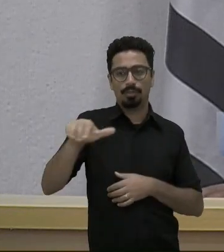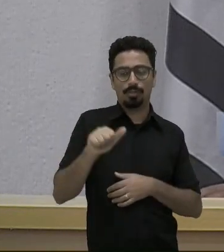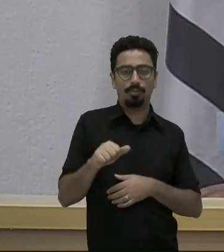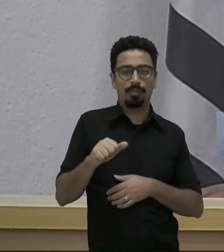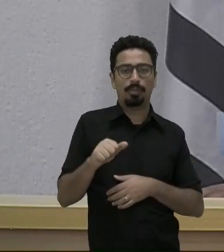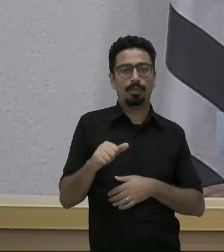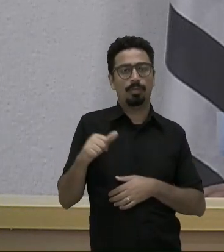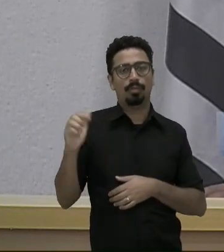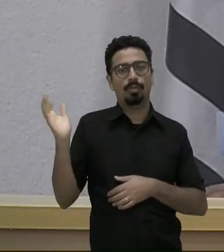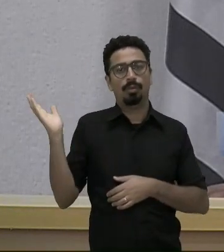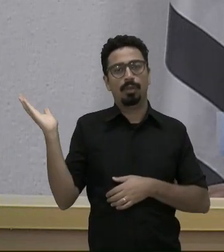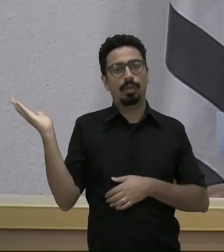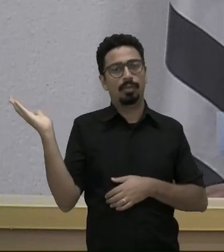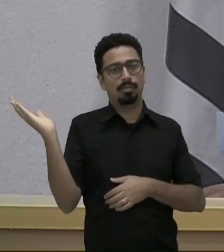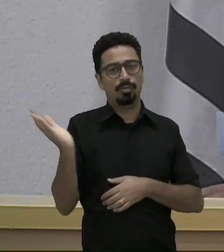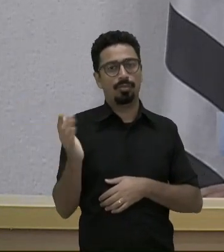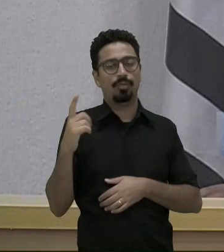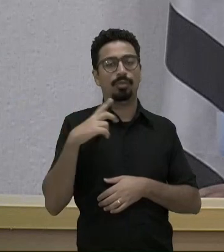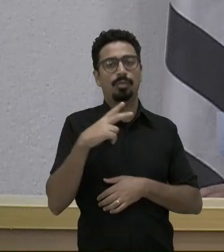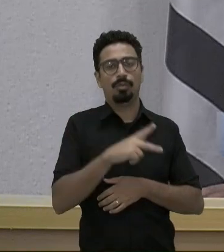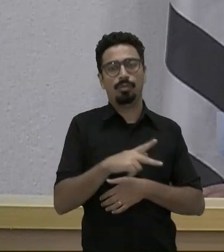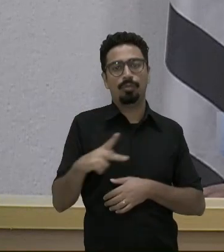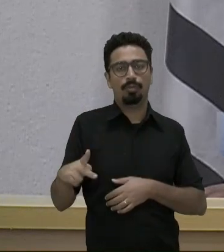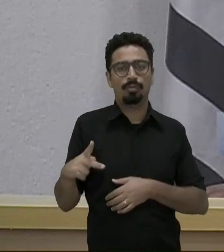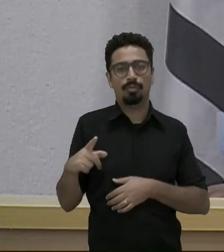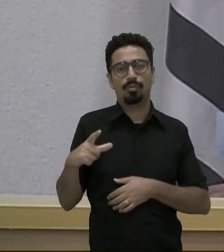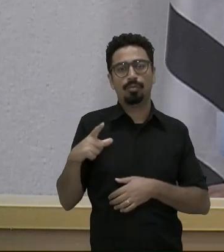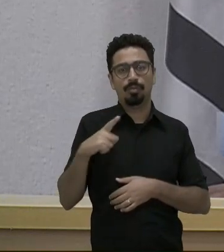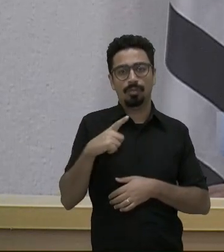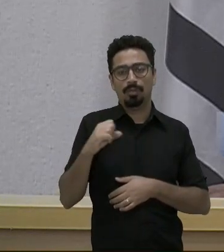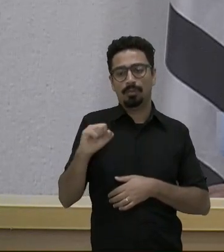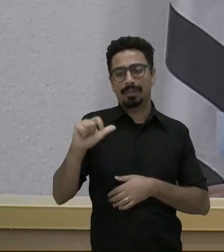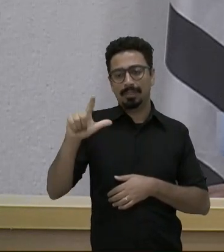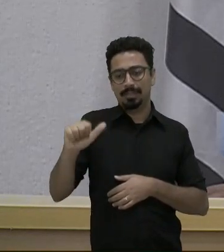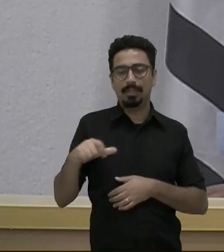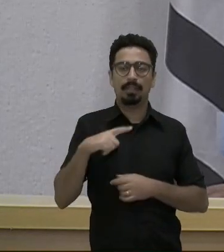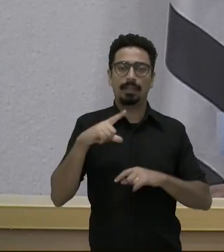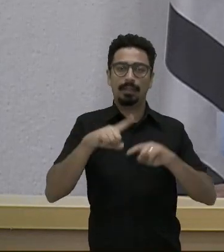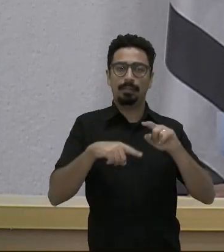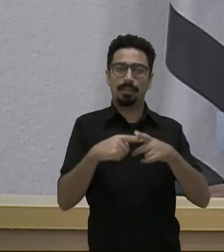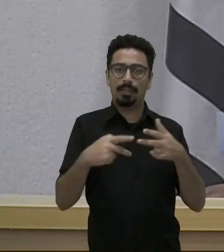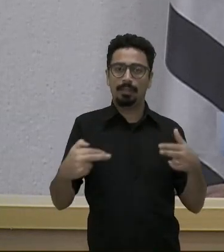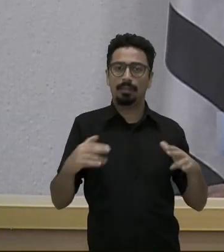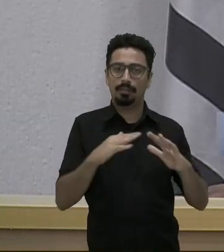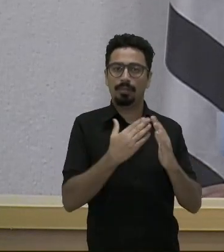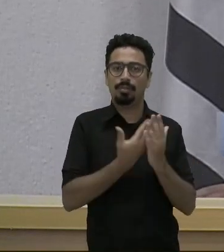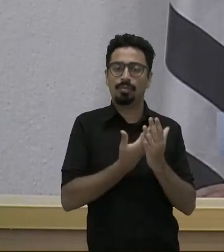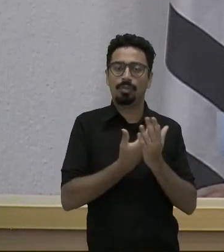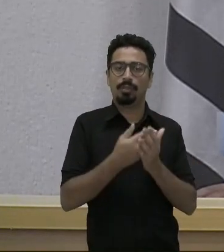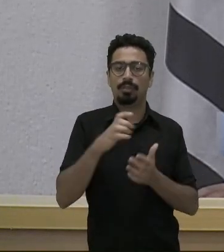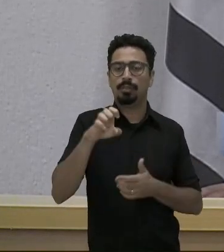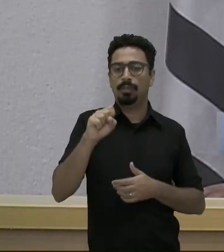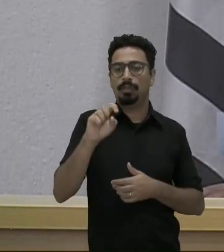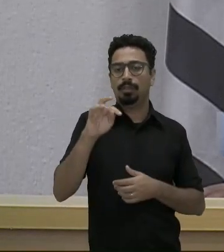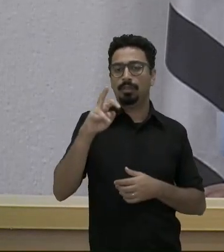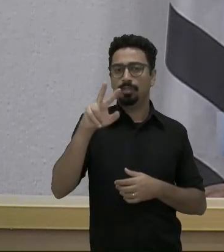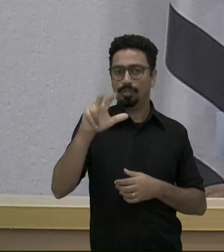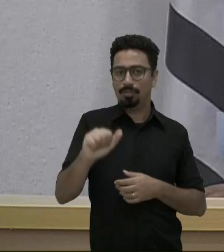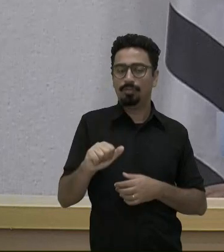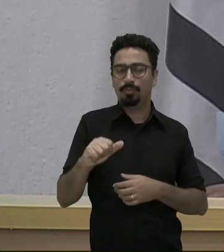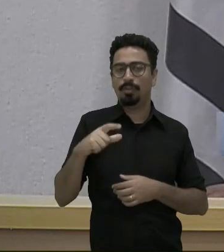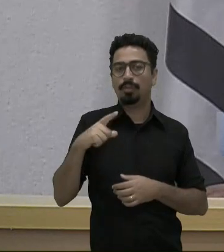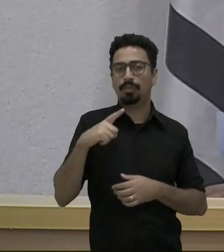garçom. Nós temos uma sala muito bem equipada na Escola do Trabalho da Estiva, que aliás já